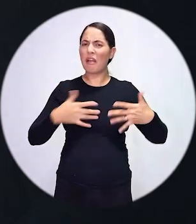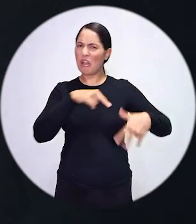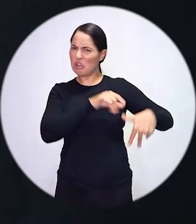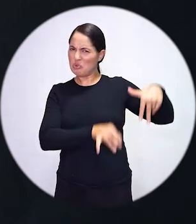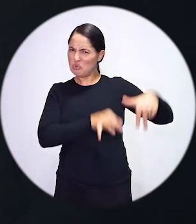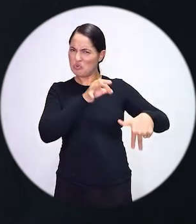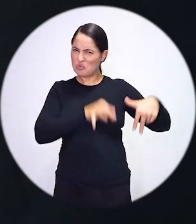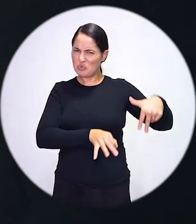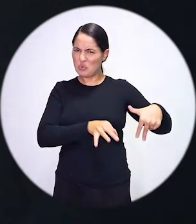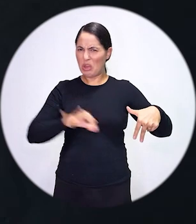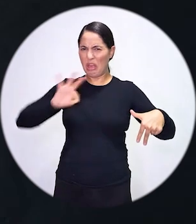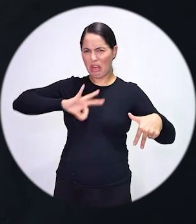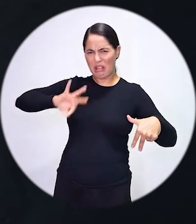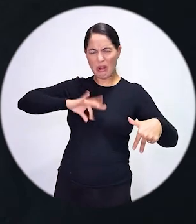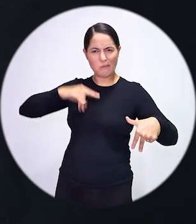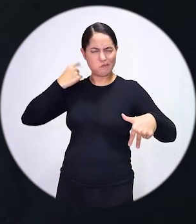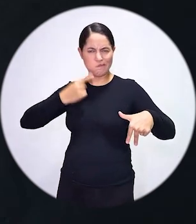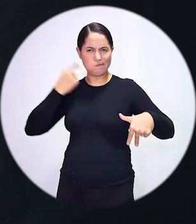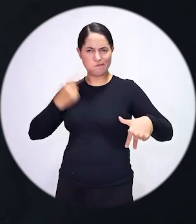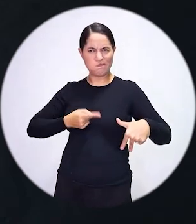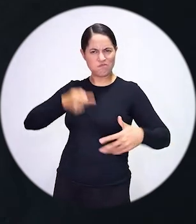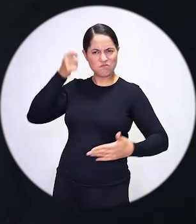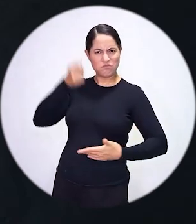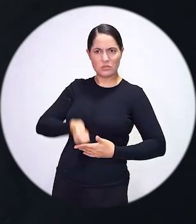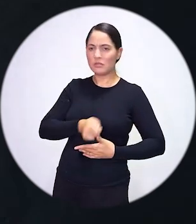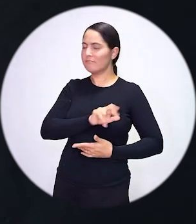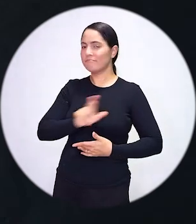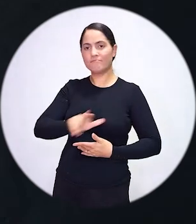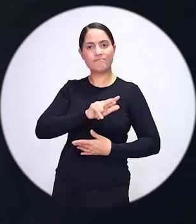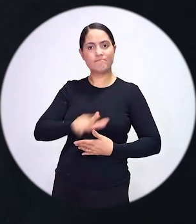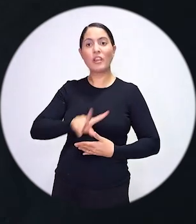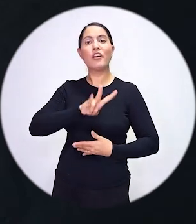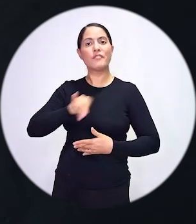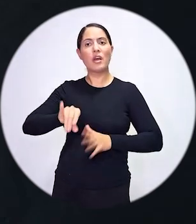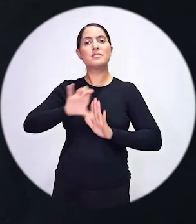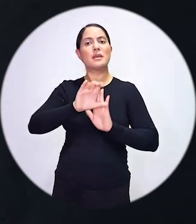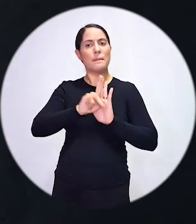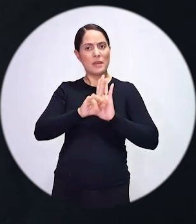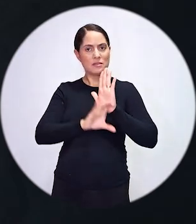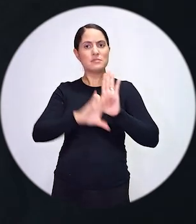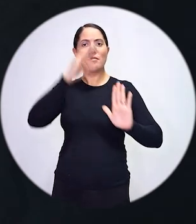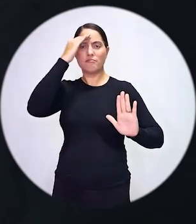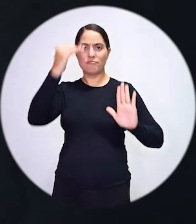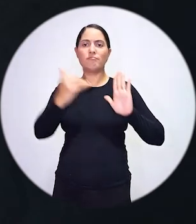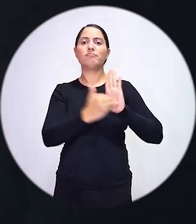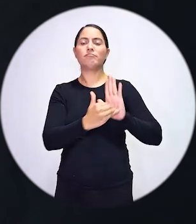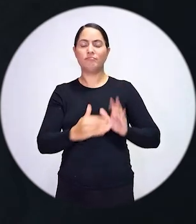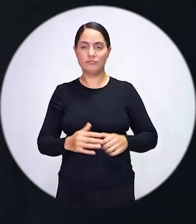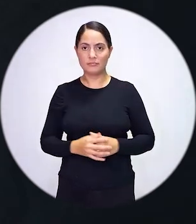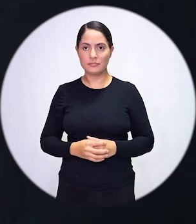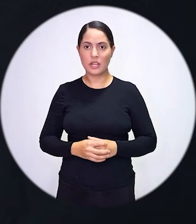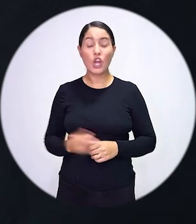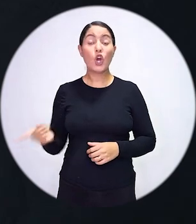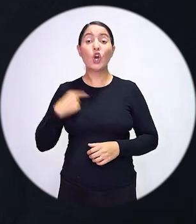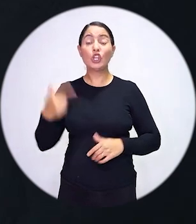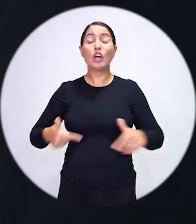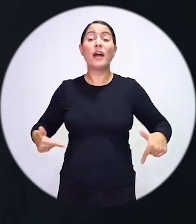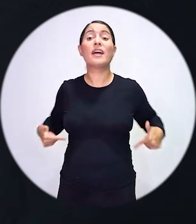do CPC para evitar que juízes fixem honorários de sucumbência por equidade em causas de valor